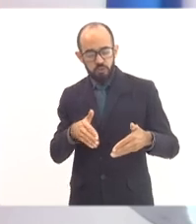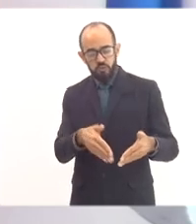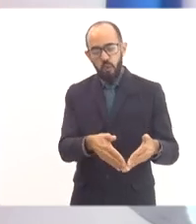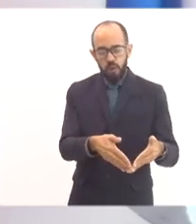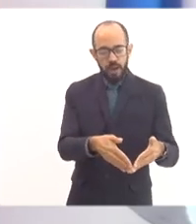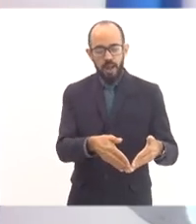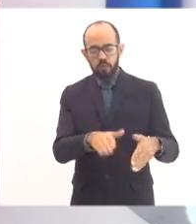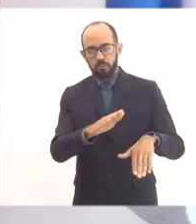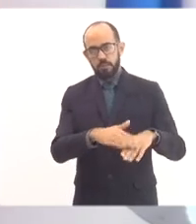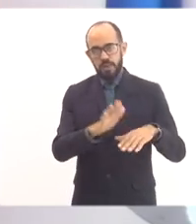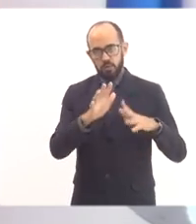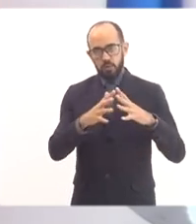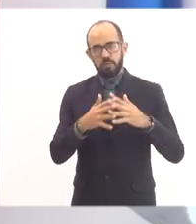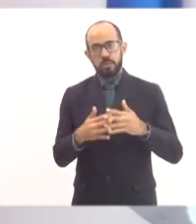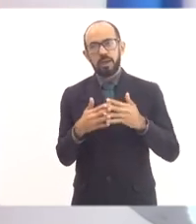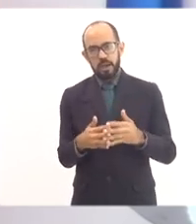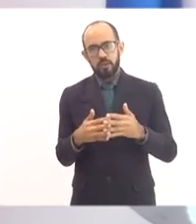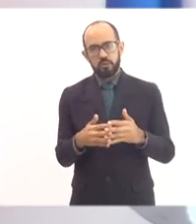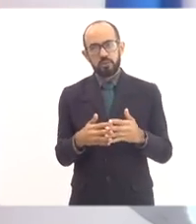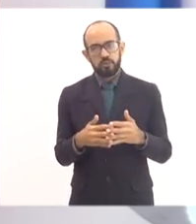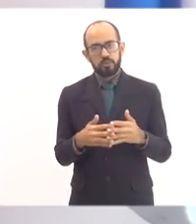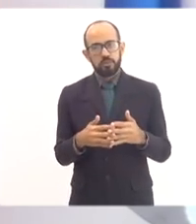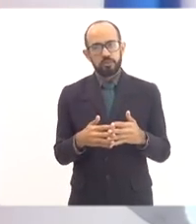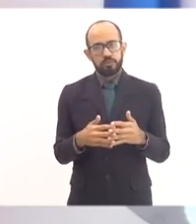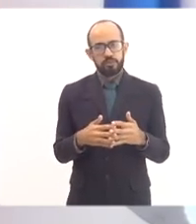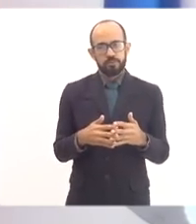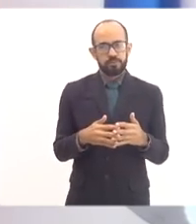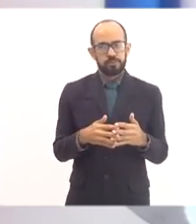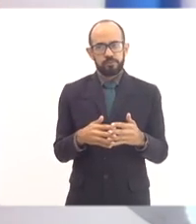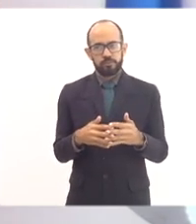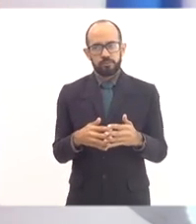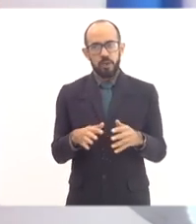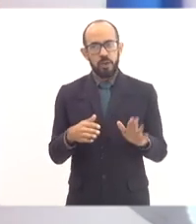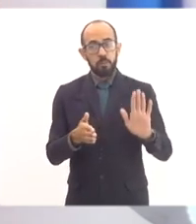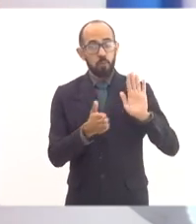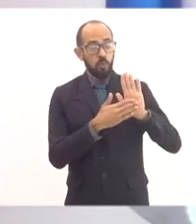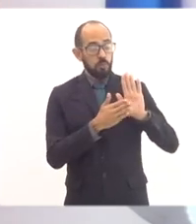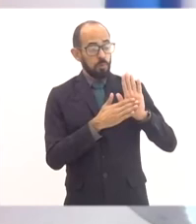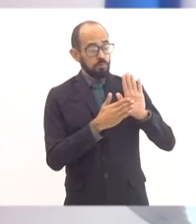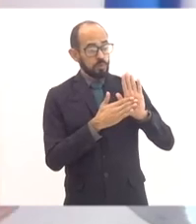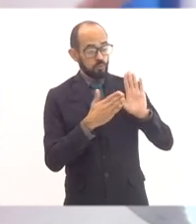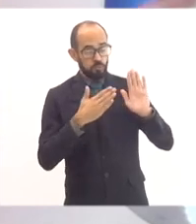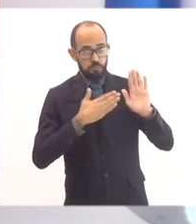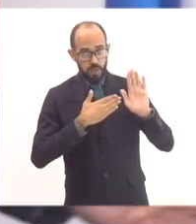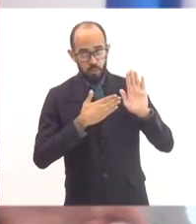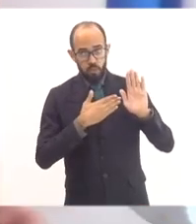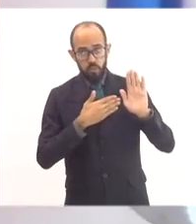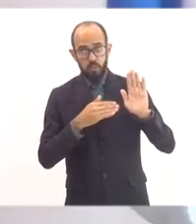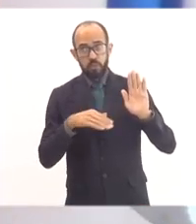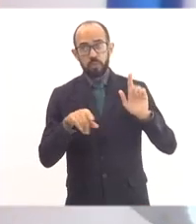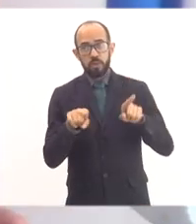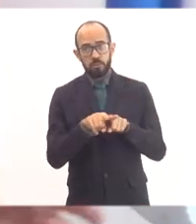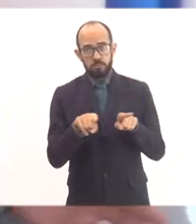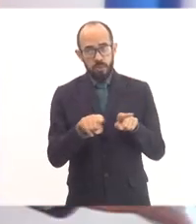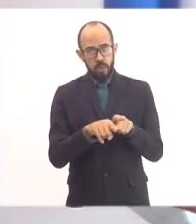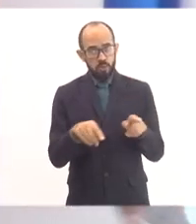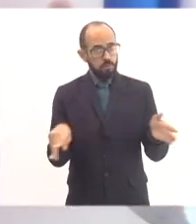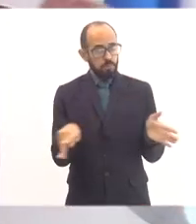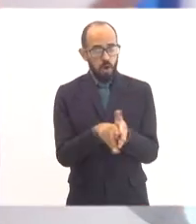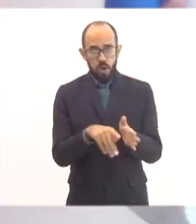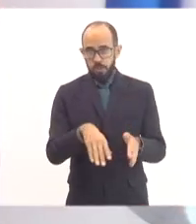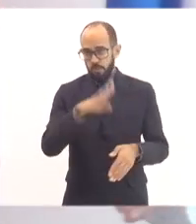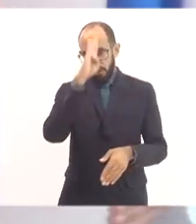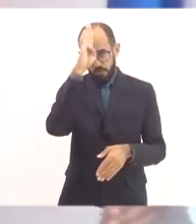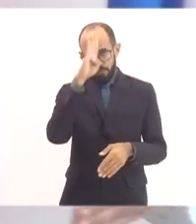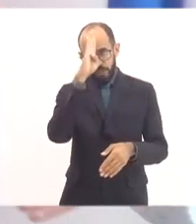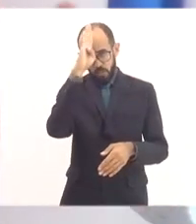que é mais complicado, que é mais grave, que é mais complexo. Então, fica aqui o compromisso. Tanto meu, como tenho certeza da corporação. Todas